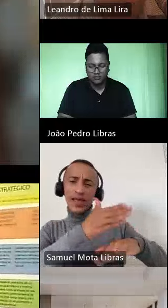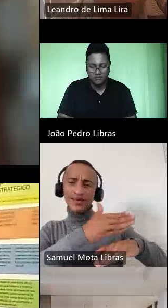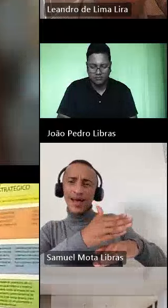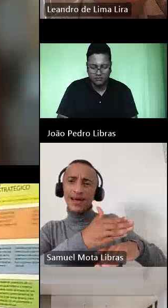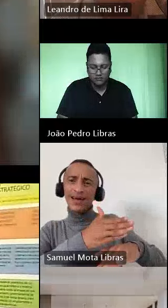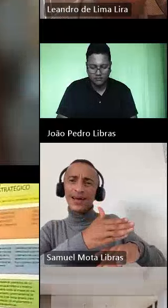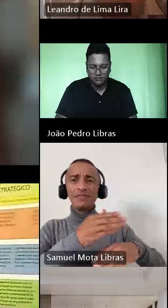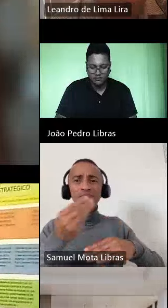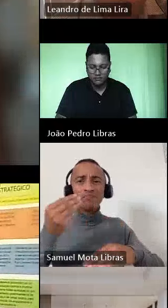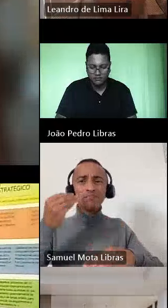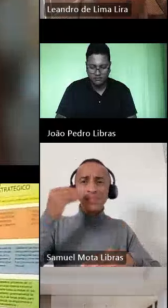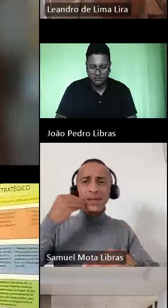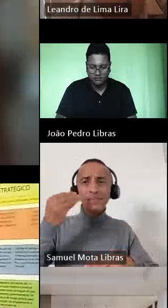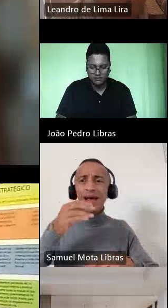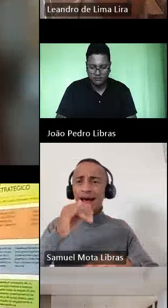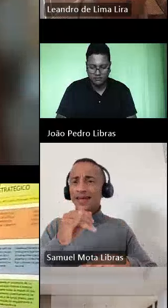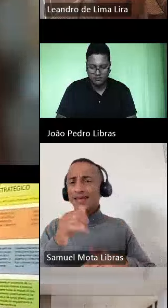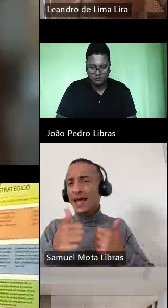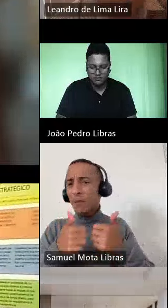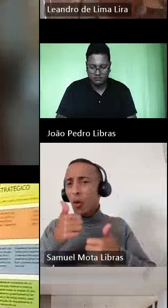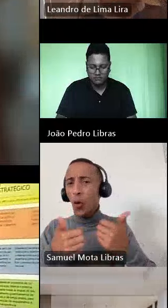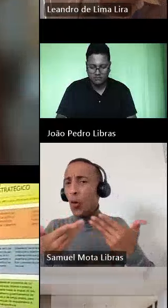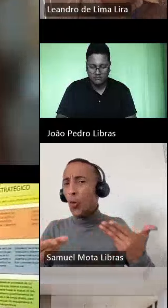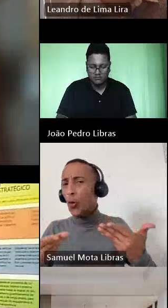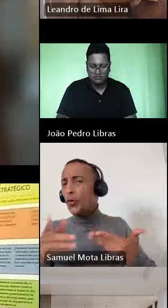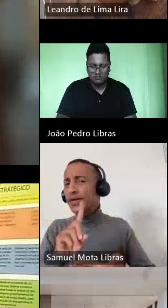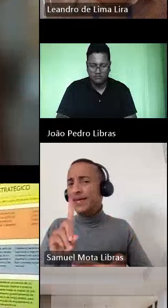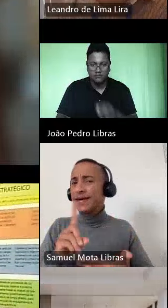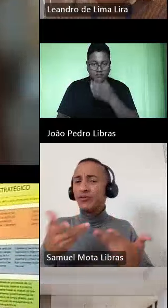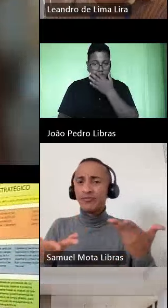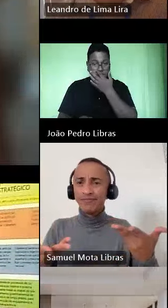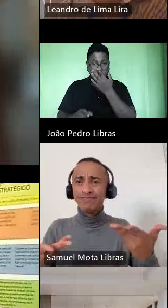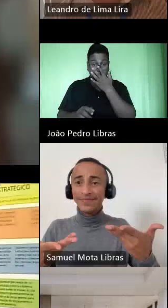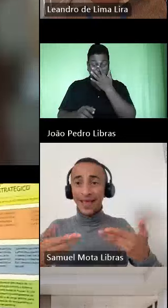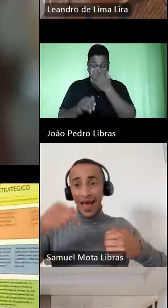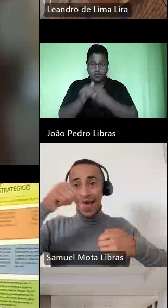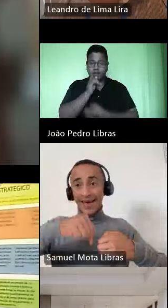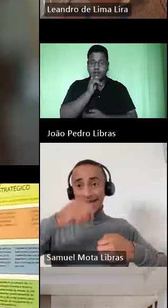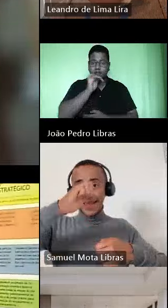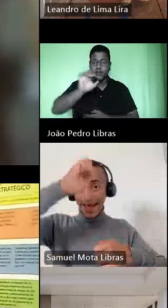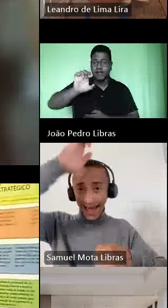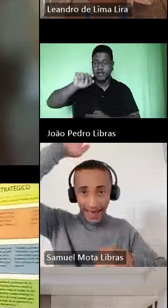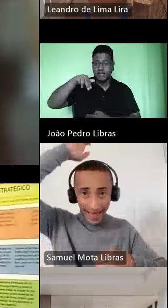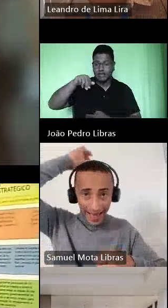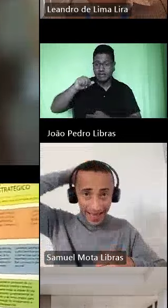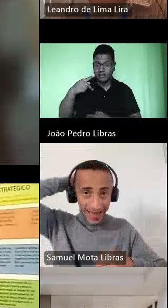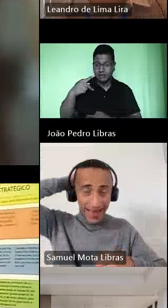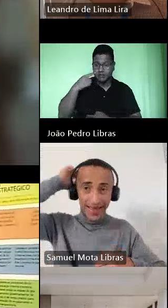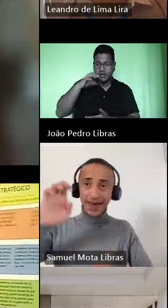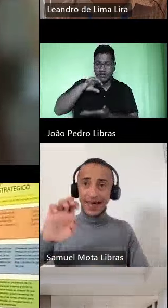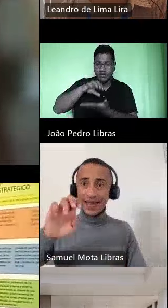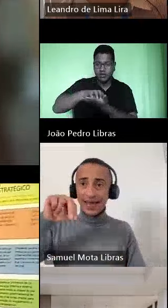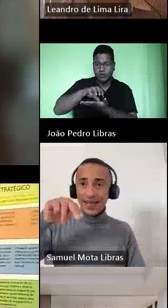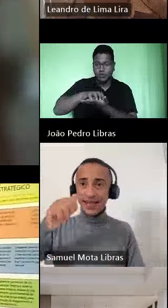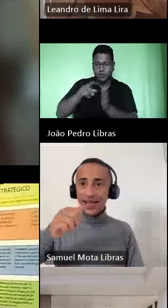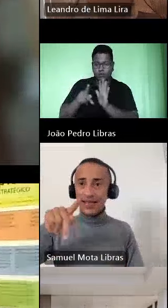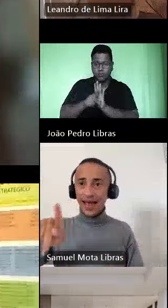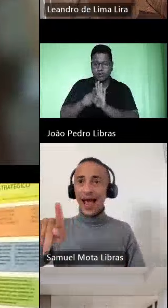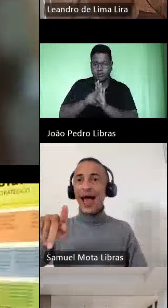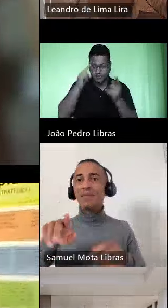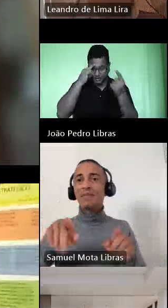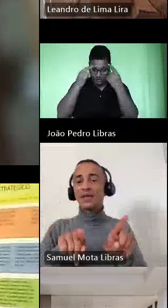tá dá ou não E aí contar com os apoios que eu falo assim no caso da enap né a gente tem ali também um um núcleo inclusive de inovação que